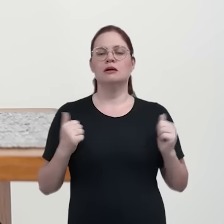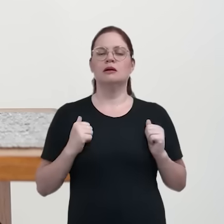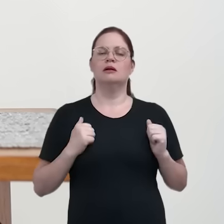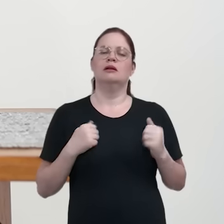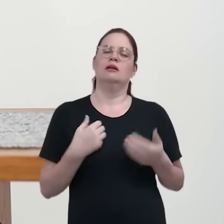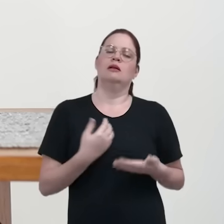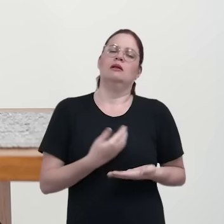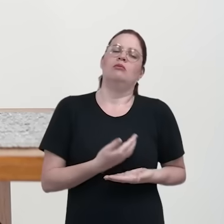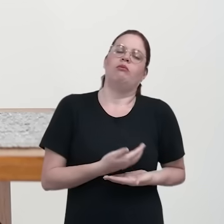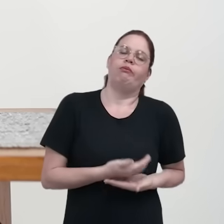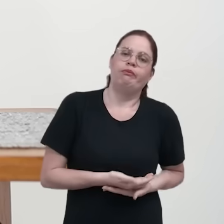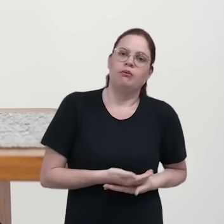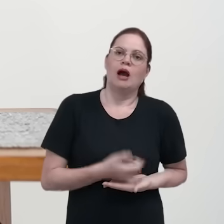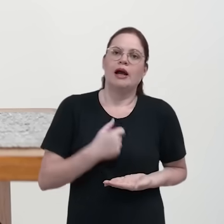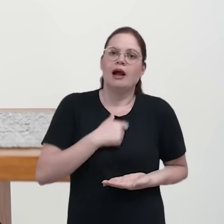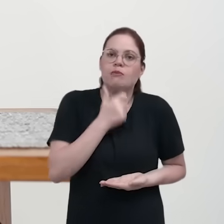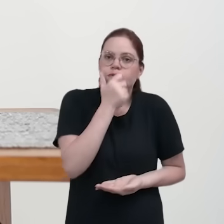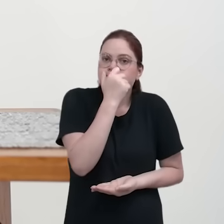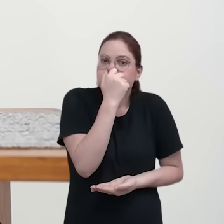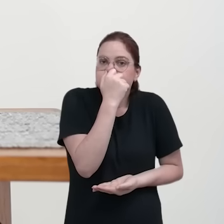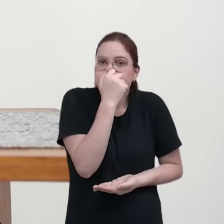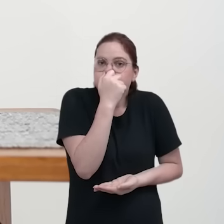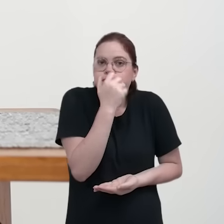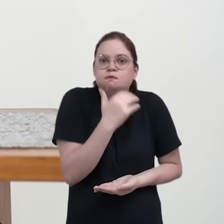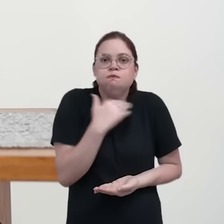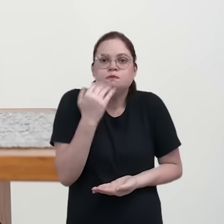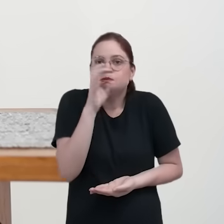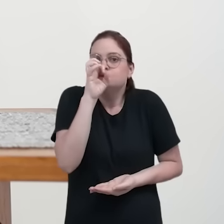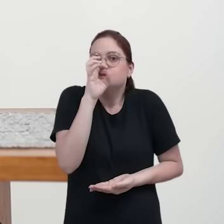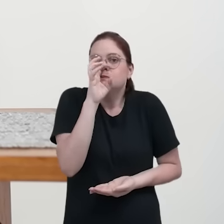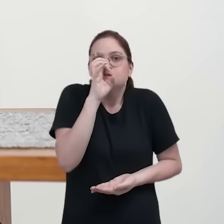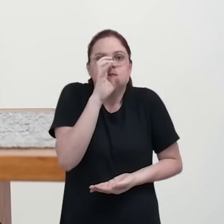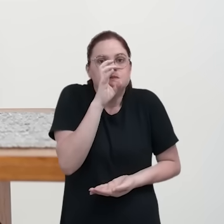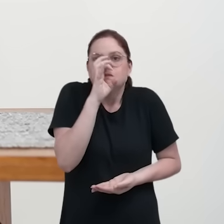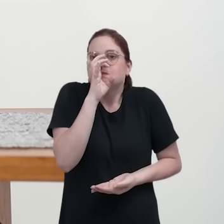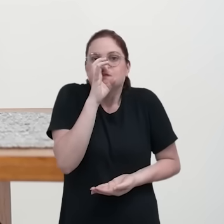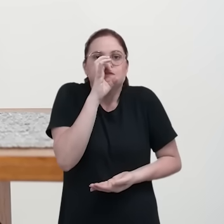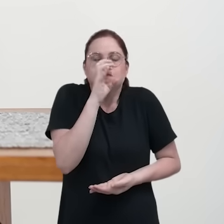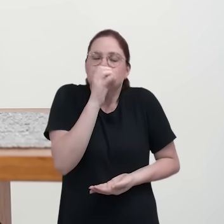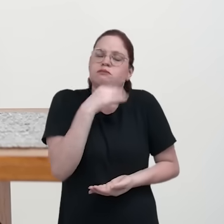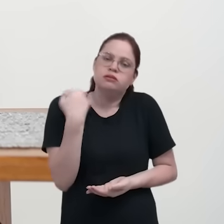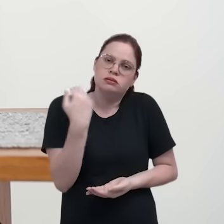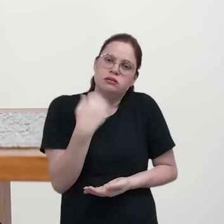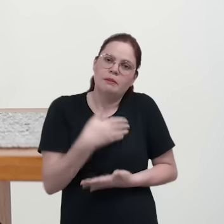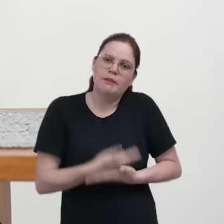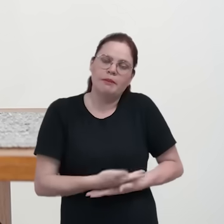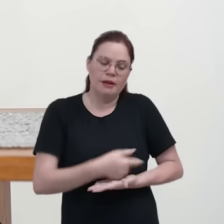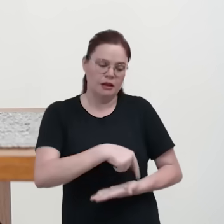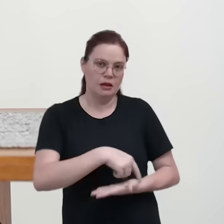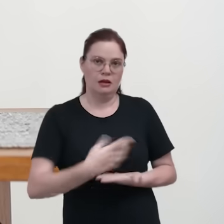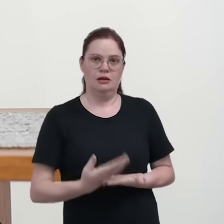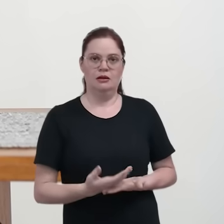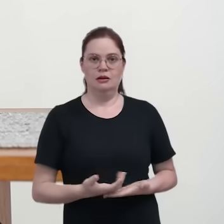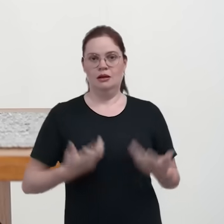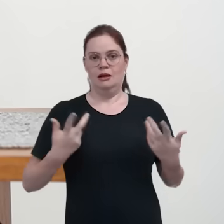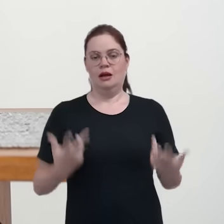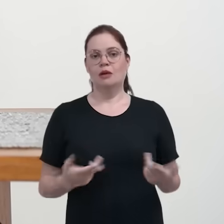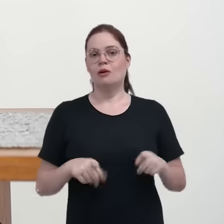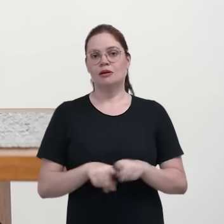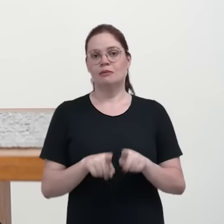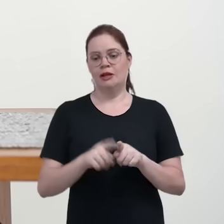o comodismo asfixiou a criança. E nós estamos vivendo num momento em